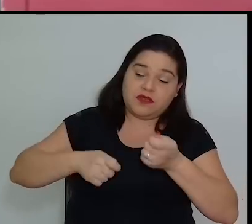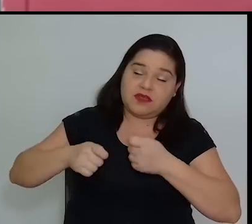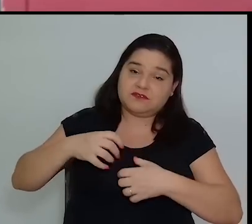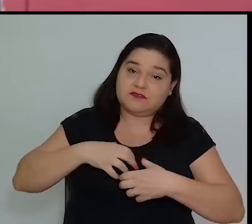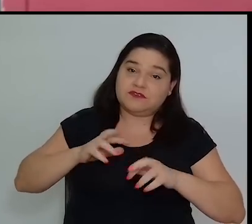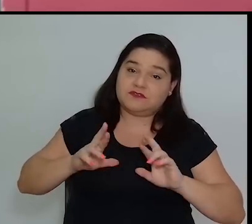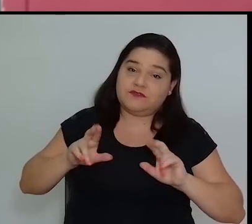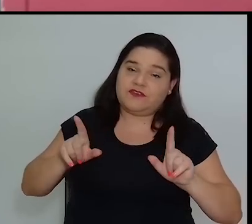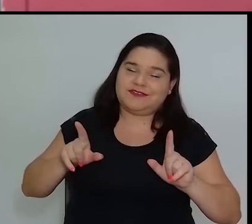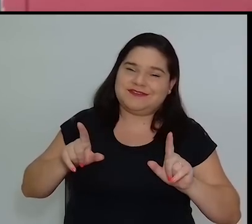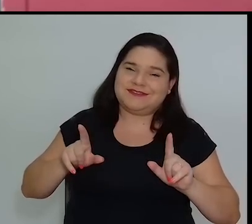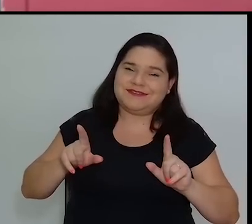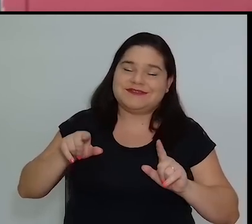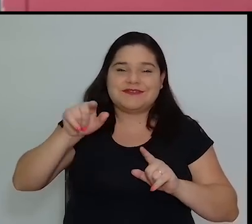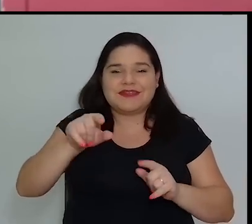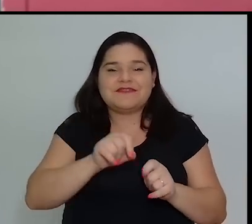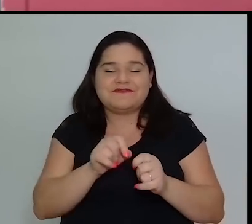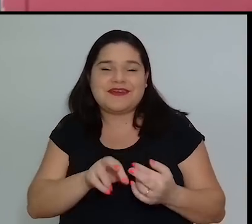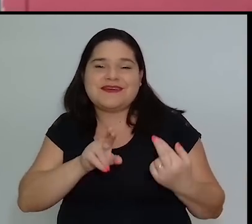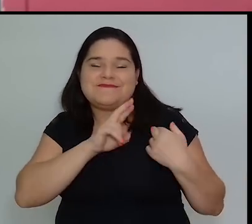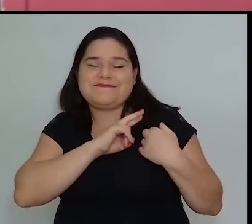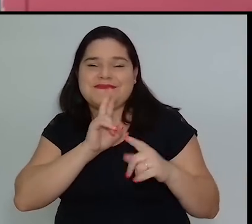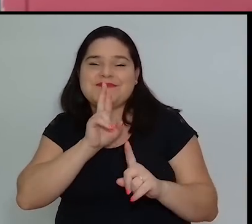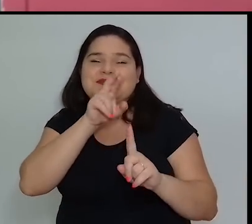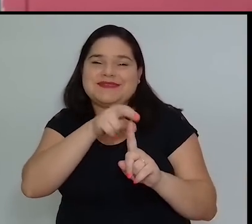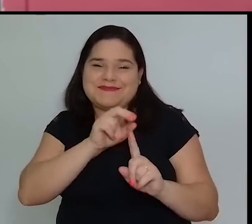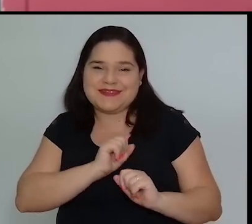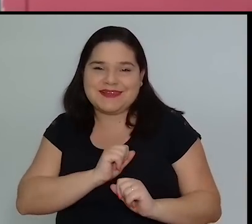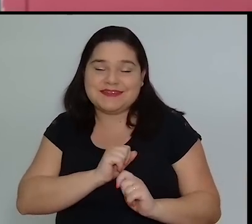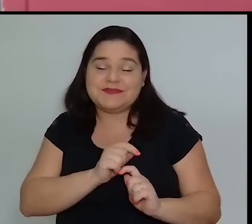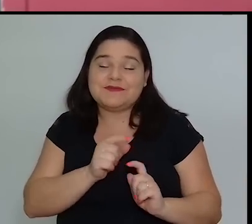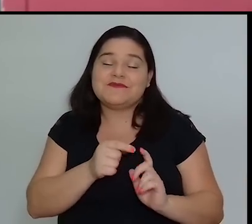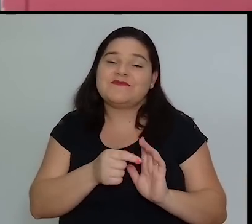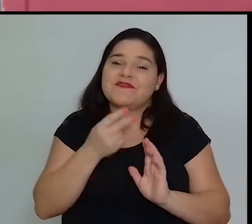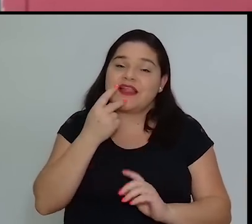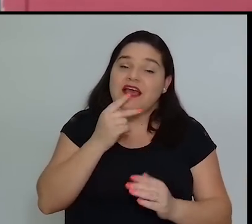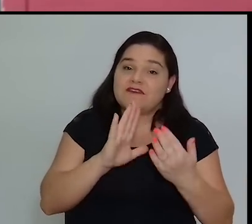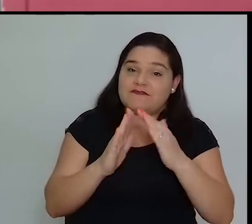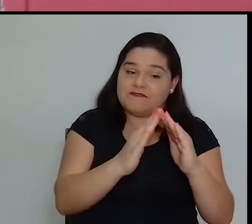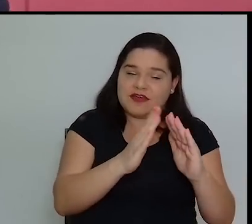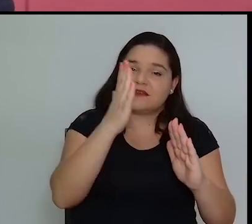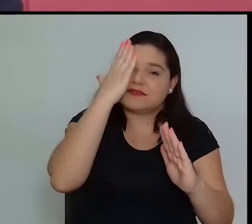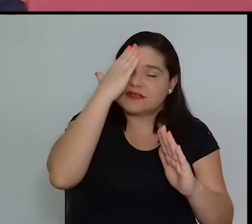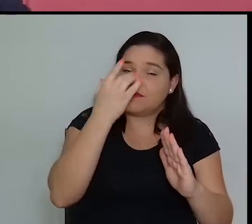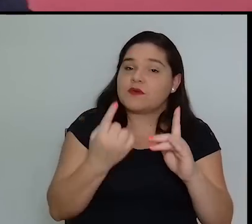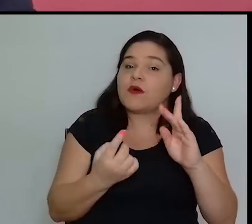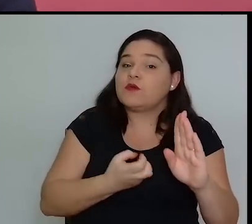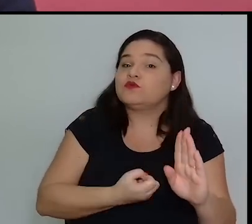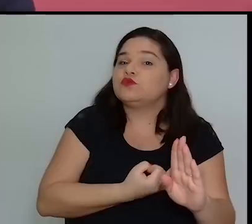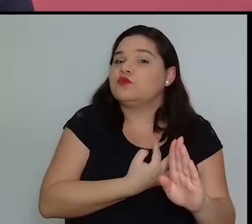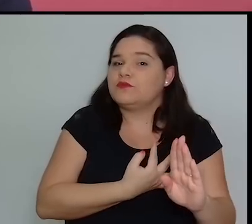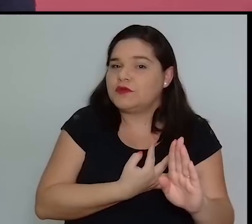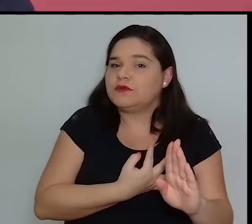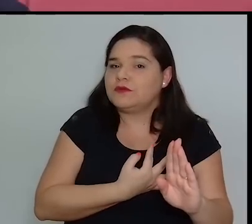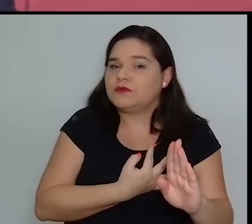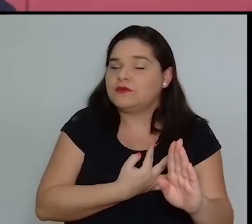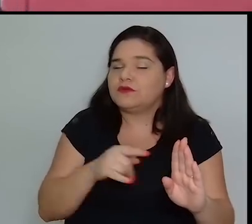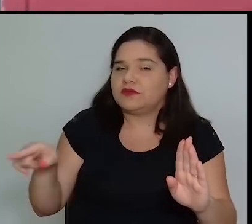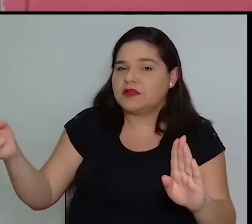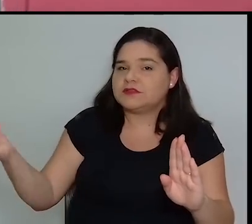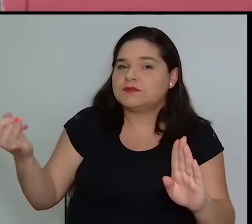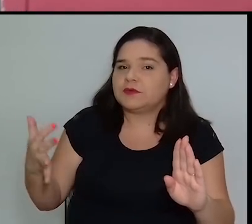a rede que representa isso a gente fazer com que a favela passe a saber que números são esses que o Renato tá falando porque